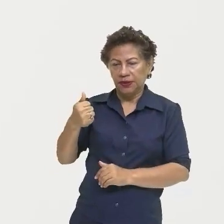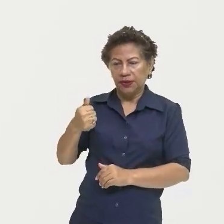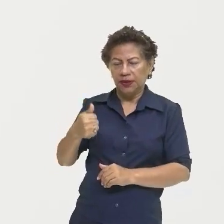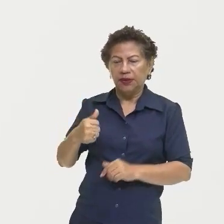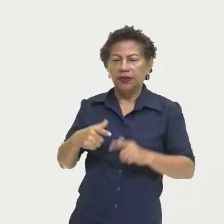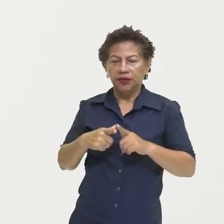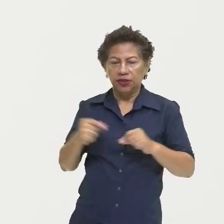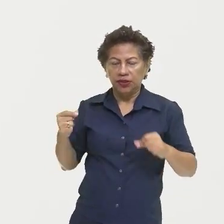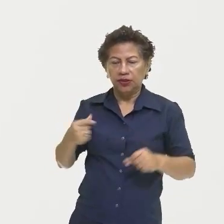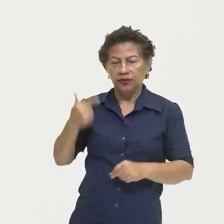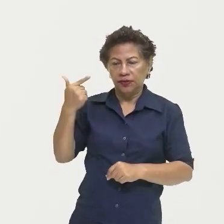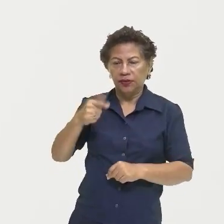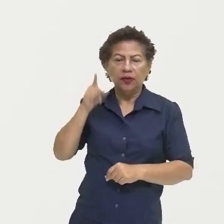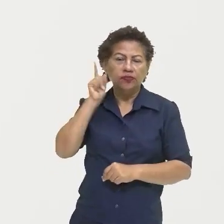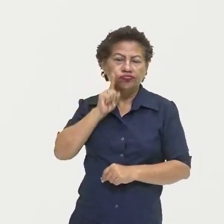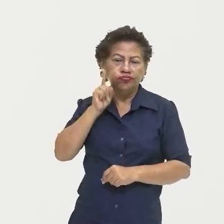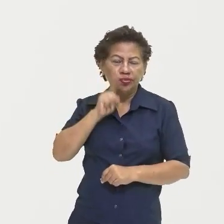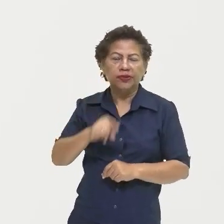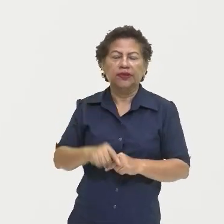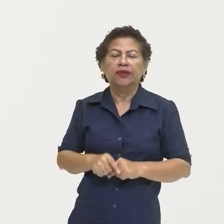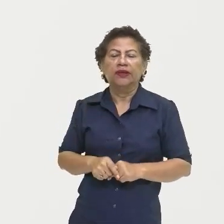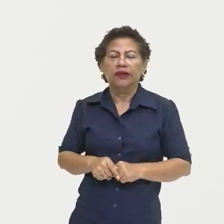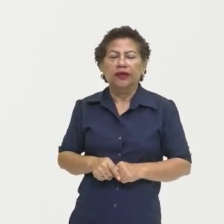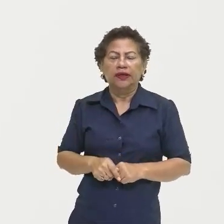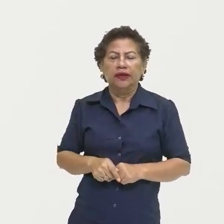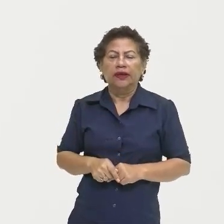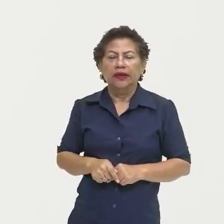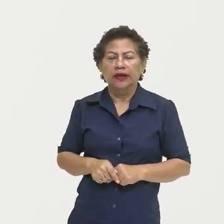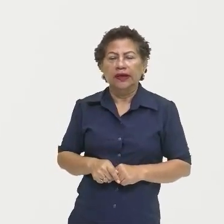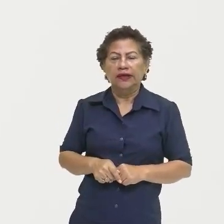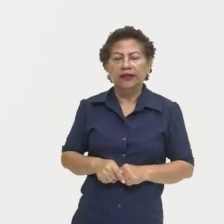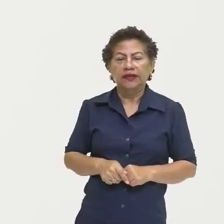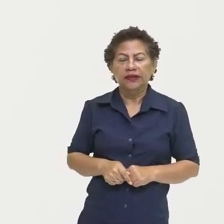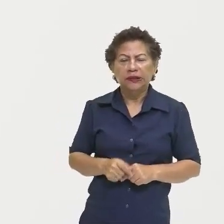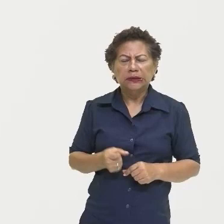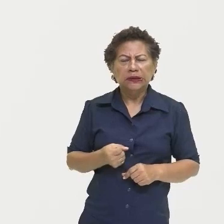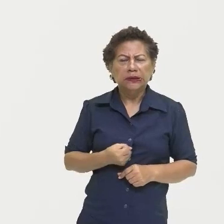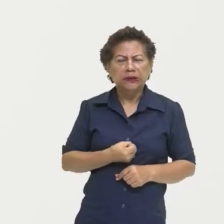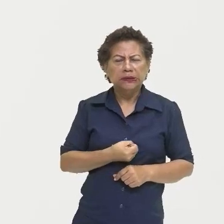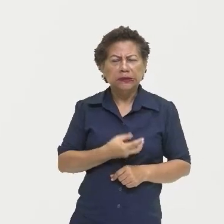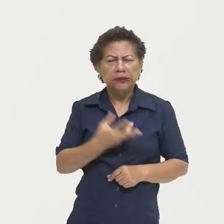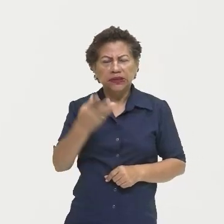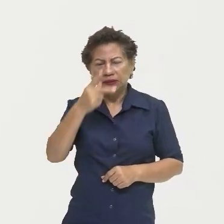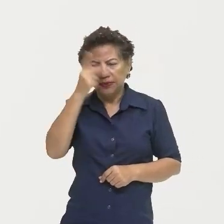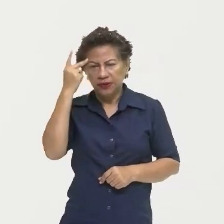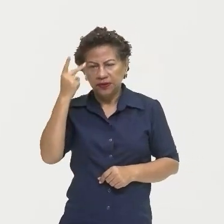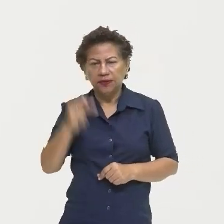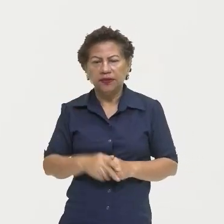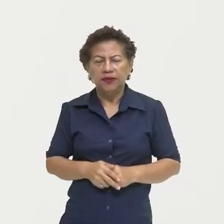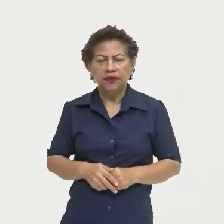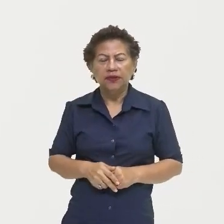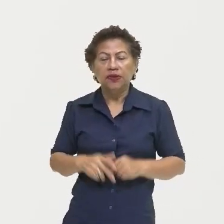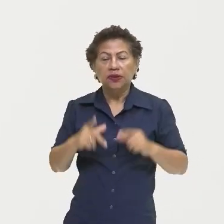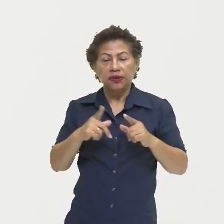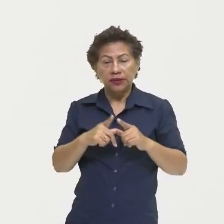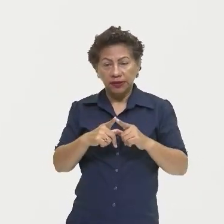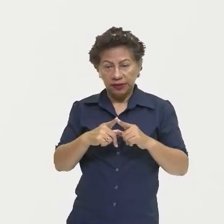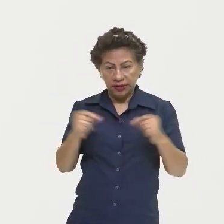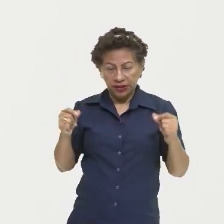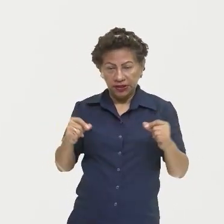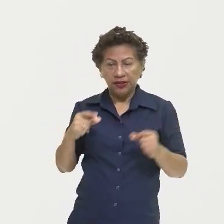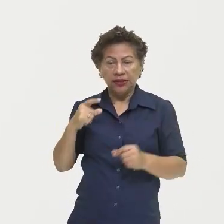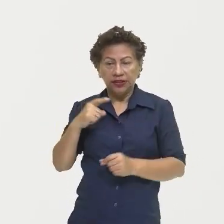lugar Estados Unidos, né? A gente tem o total de usuários em milhões. Então, aqui na China, a gente tem